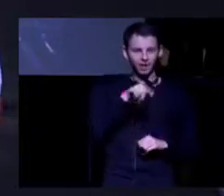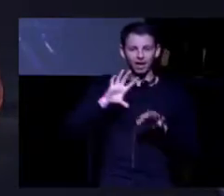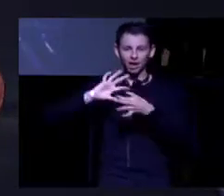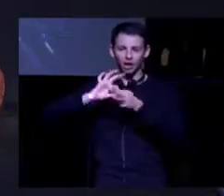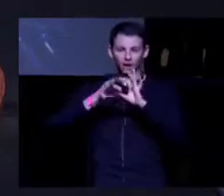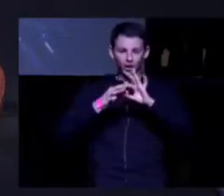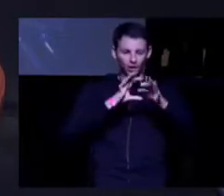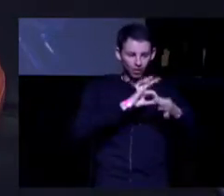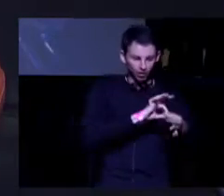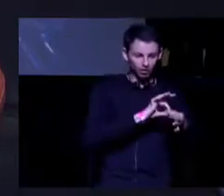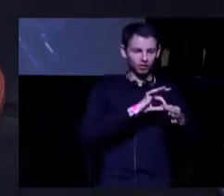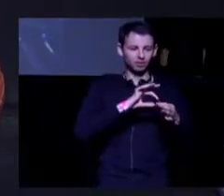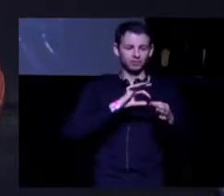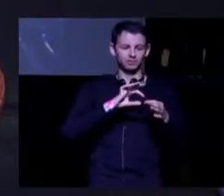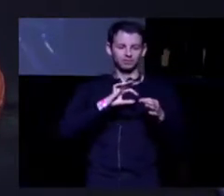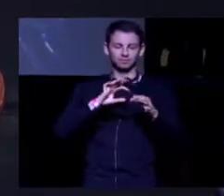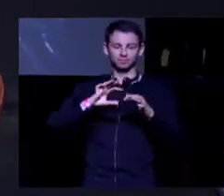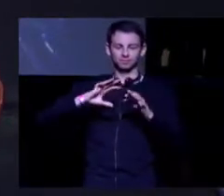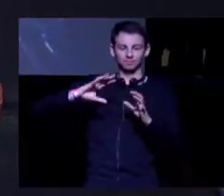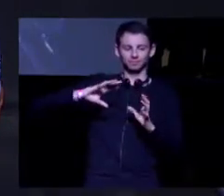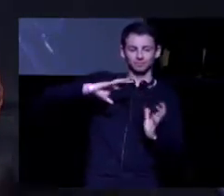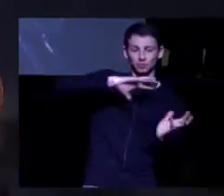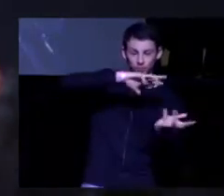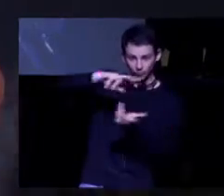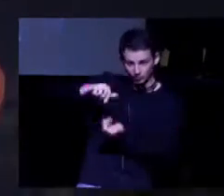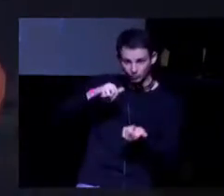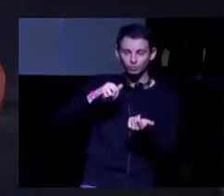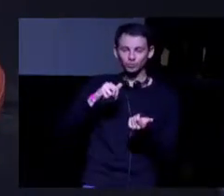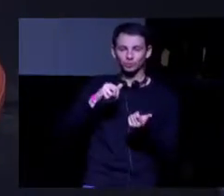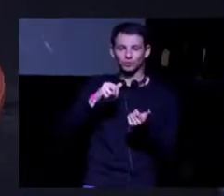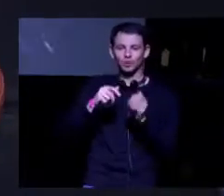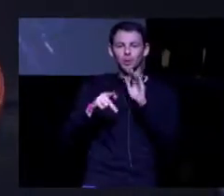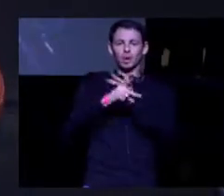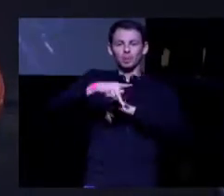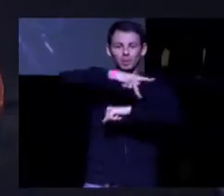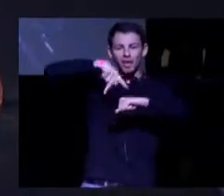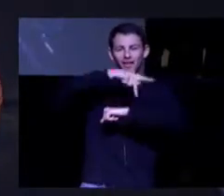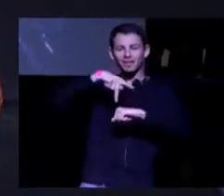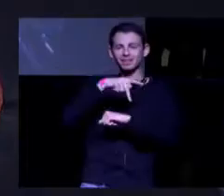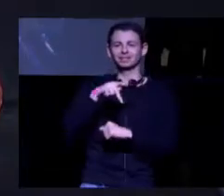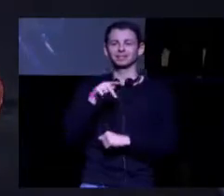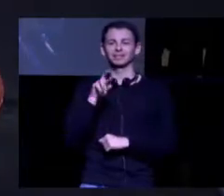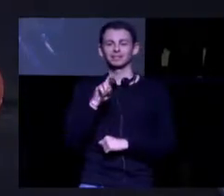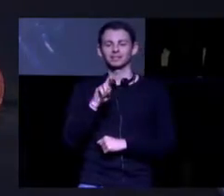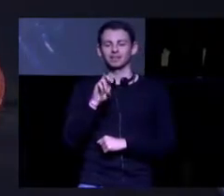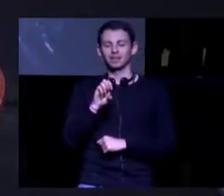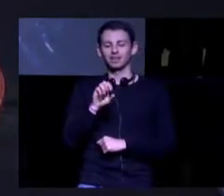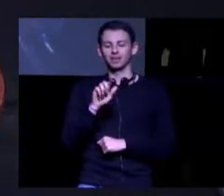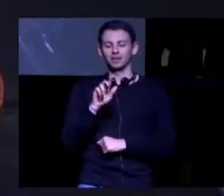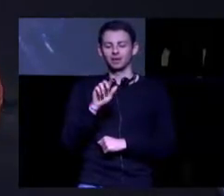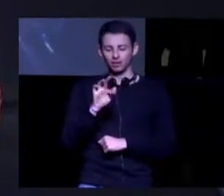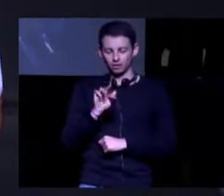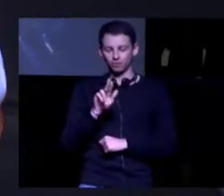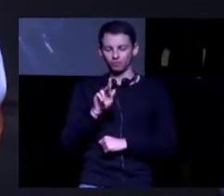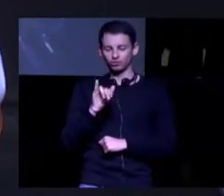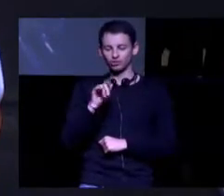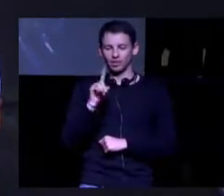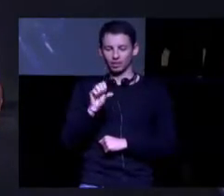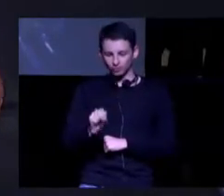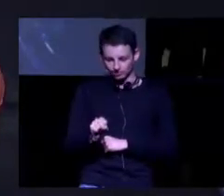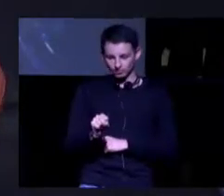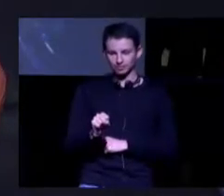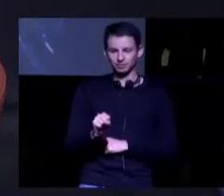Refugiados. Então a gente teve a ideia de fazer uma Copa do Mundo com os países dos refugiados, Síria contra Gana, contra a Costa do Marfim, contra